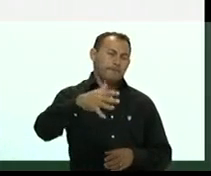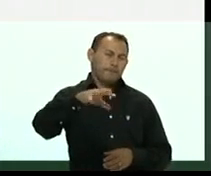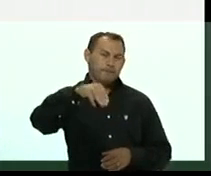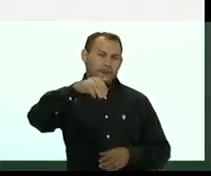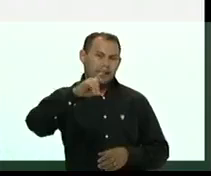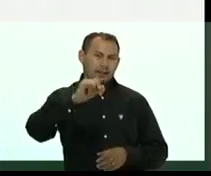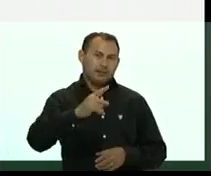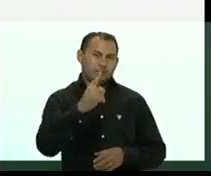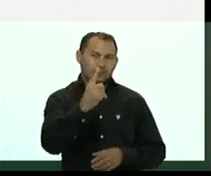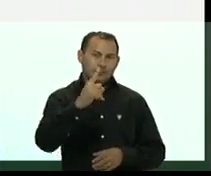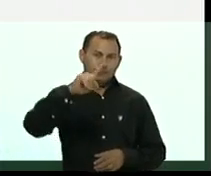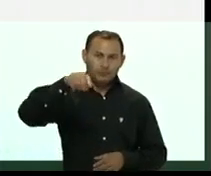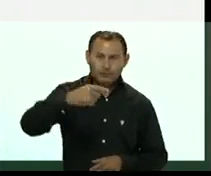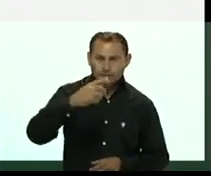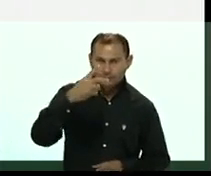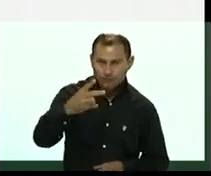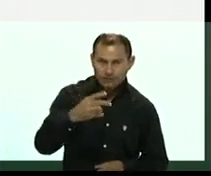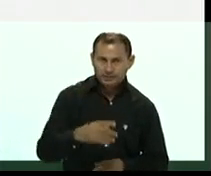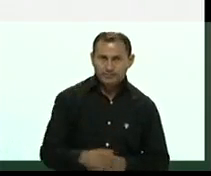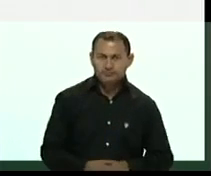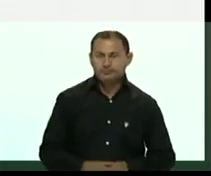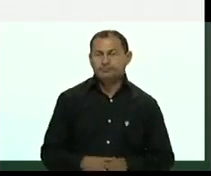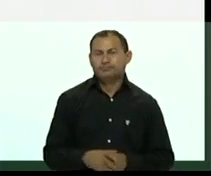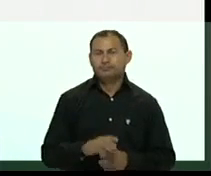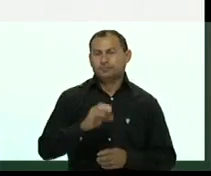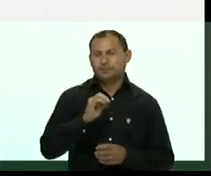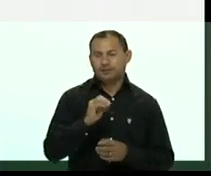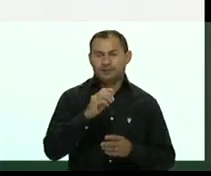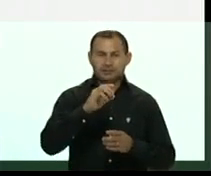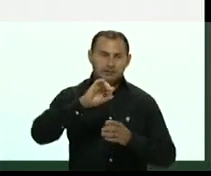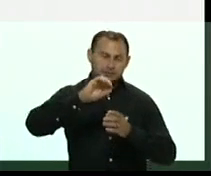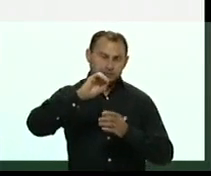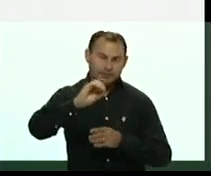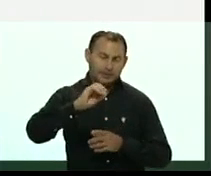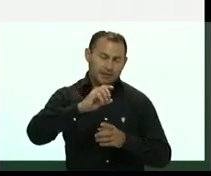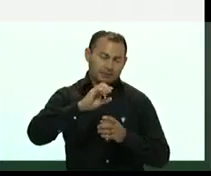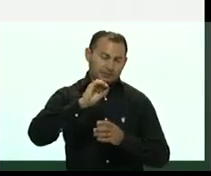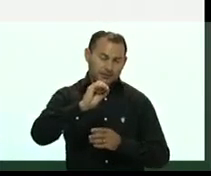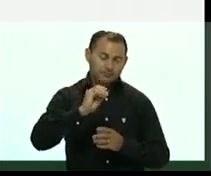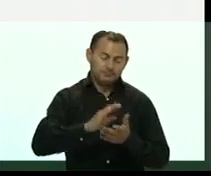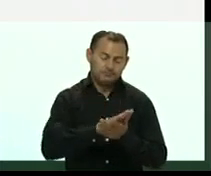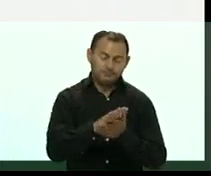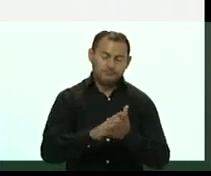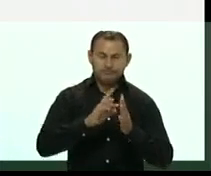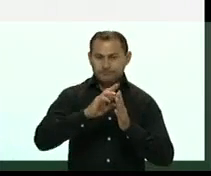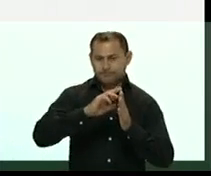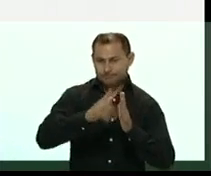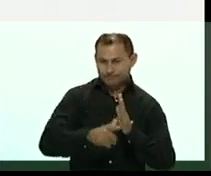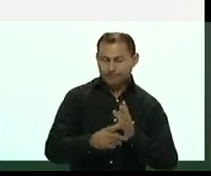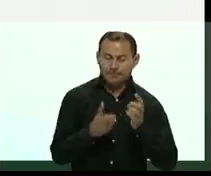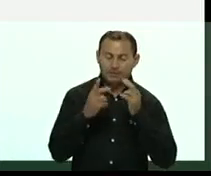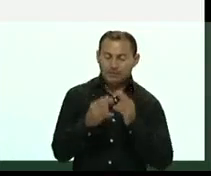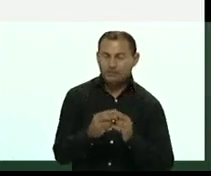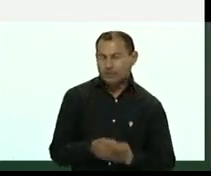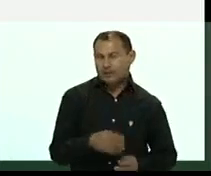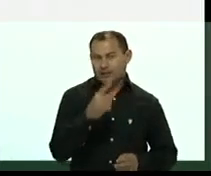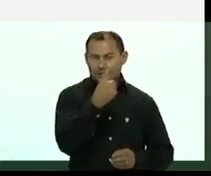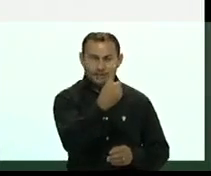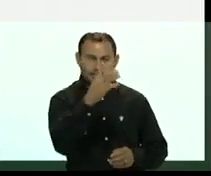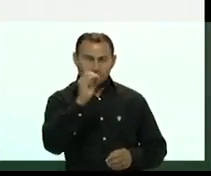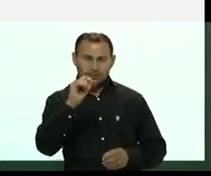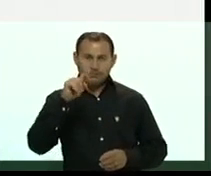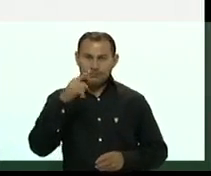que é 1,2, tá? Esse S0 aqui, sem ser a derivada, ele é equivalente a